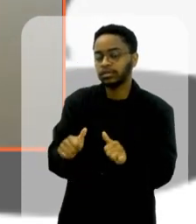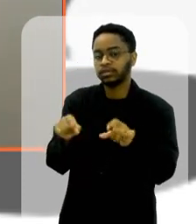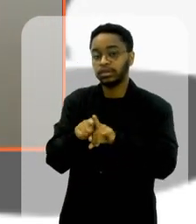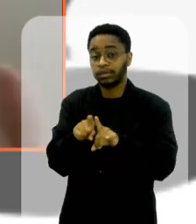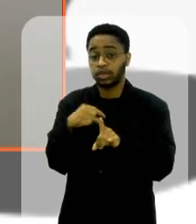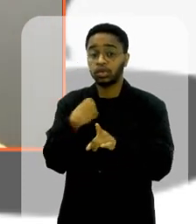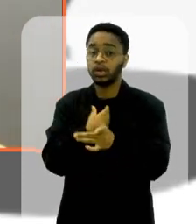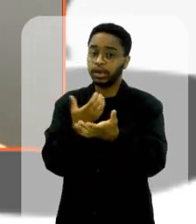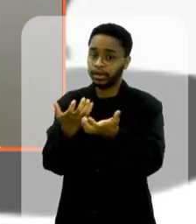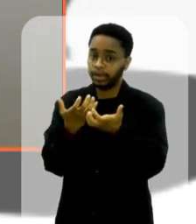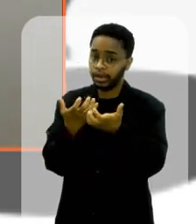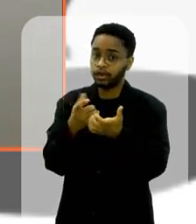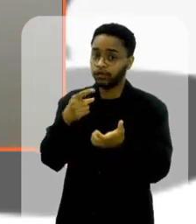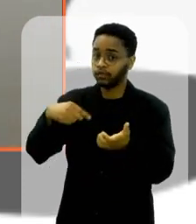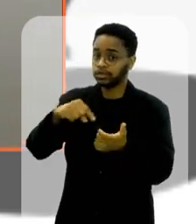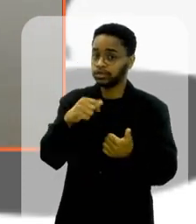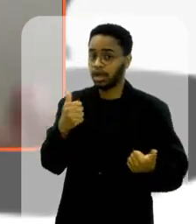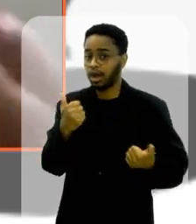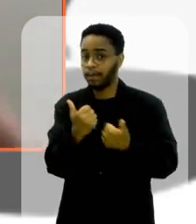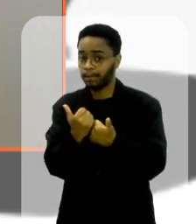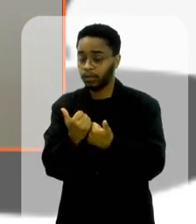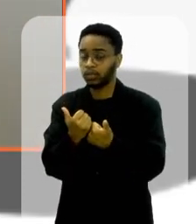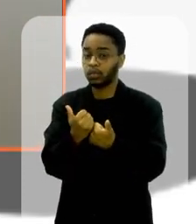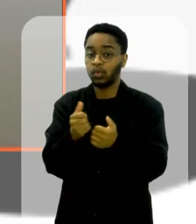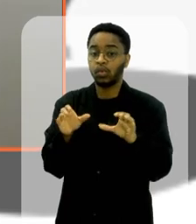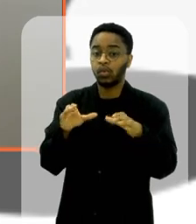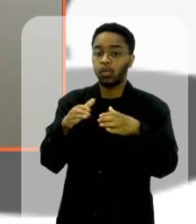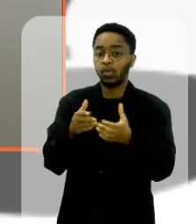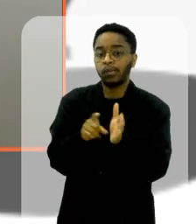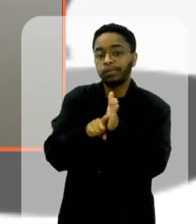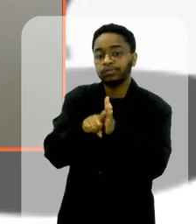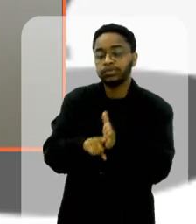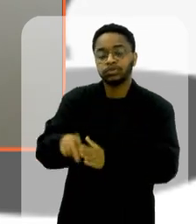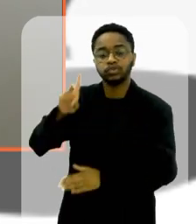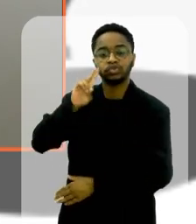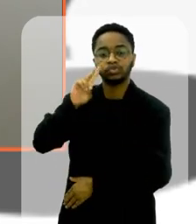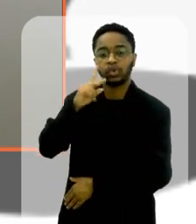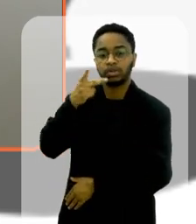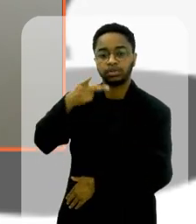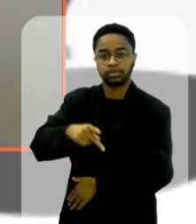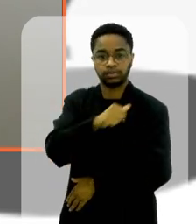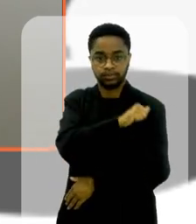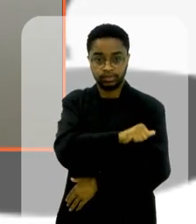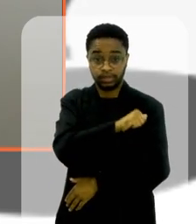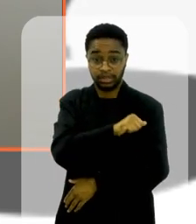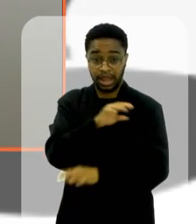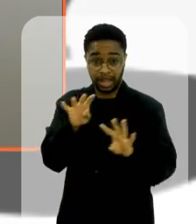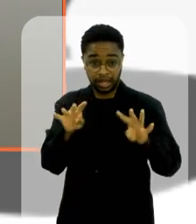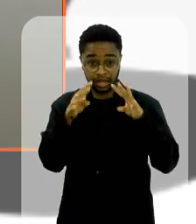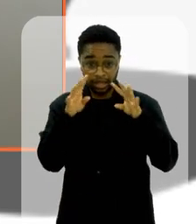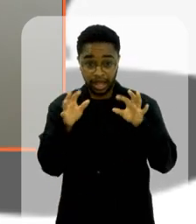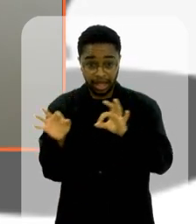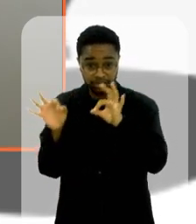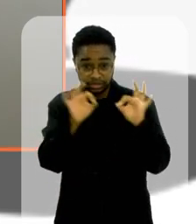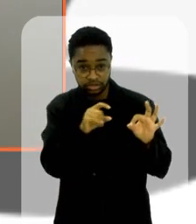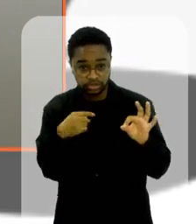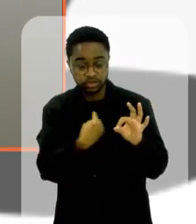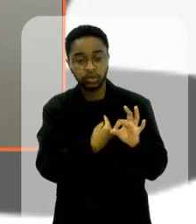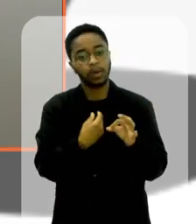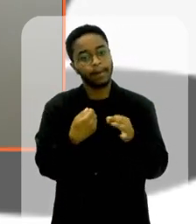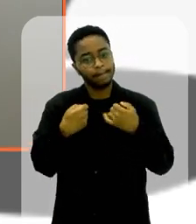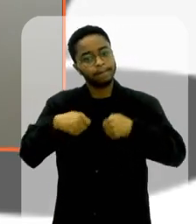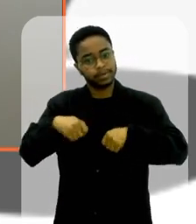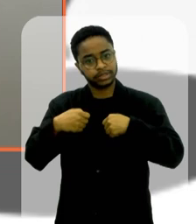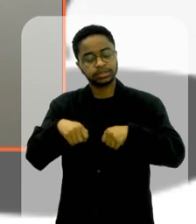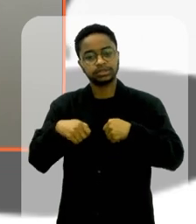gente gostaria muito de contar com o apoio dos historiadores do Rio de Janeiro que estão nos ouvindo, que eles possam